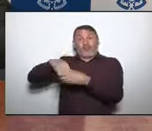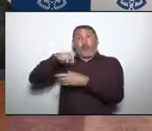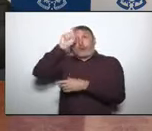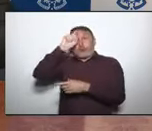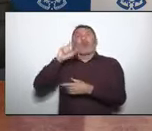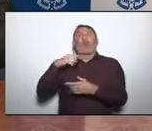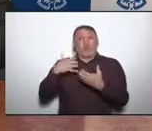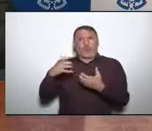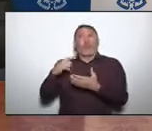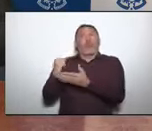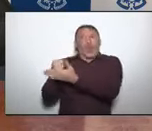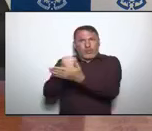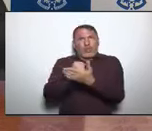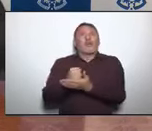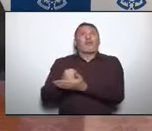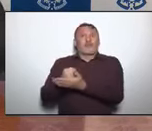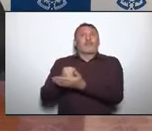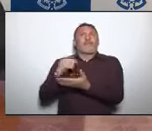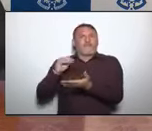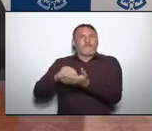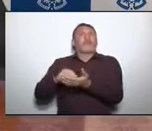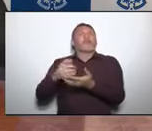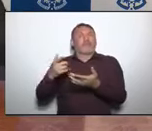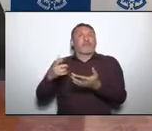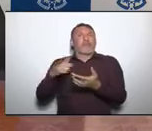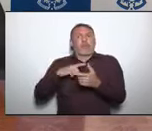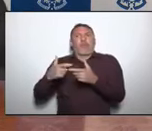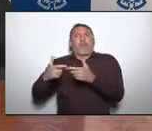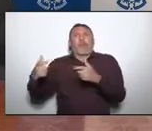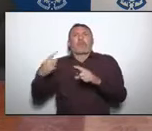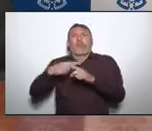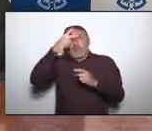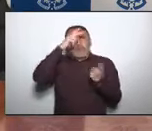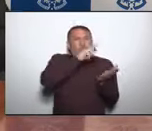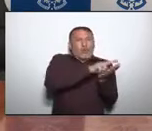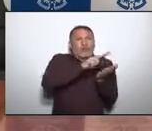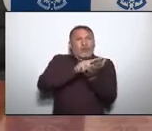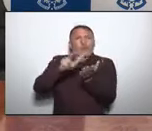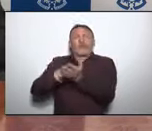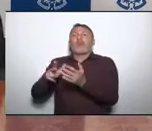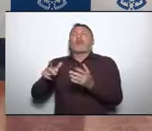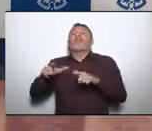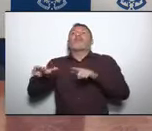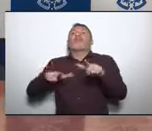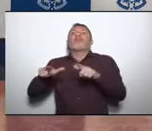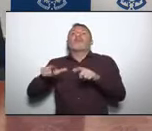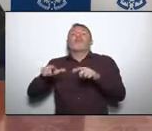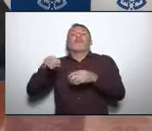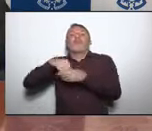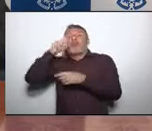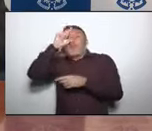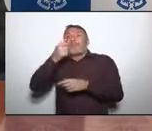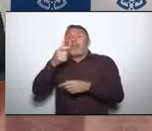assim, a demanda de profissional de saúde cresce. E nós estamos também tendo que